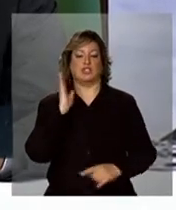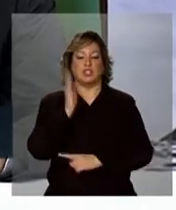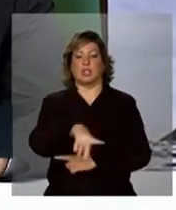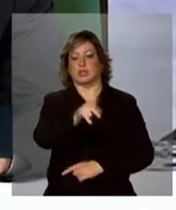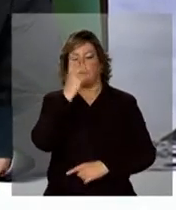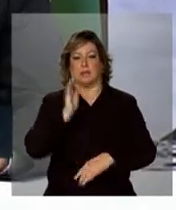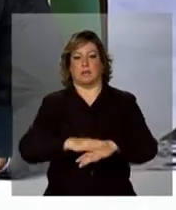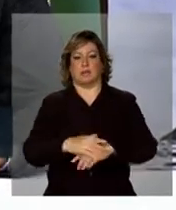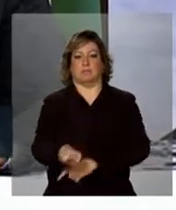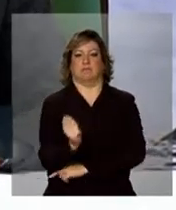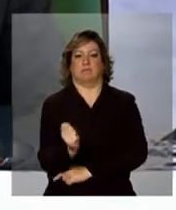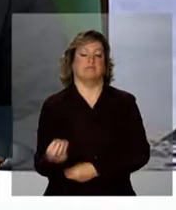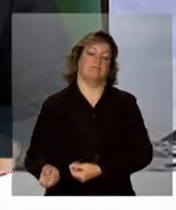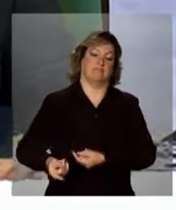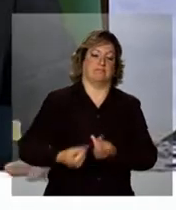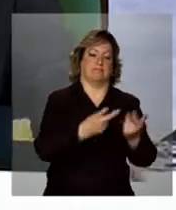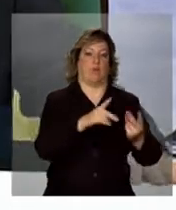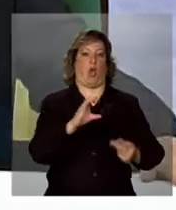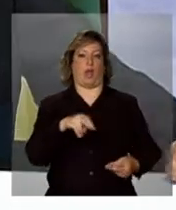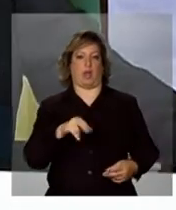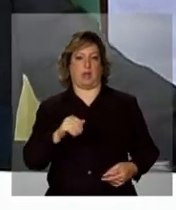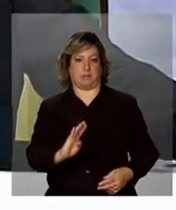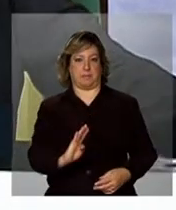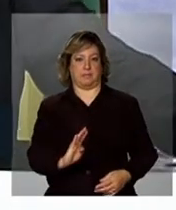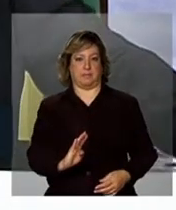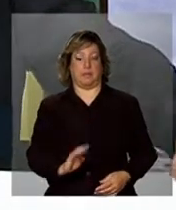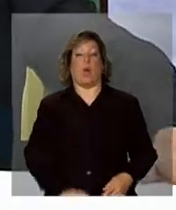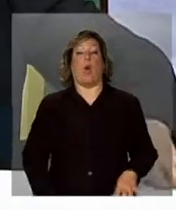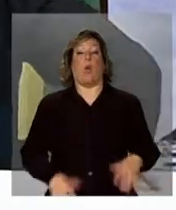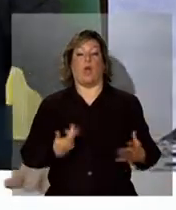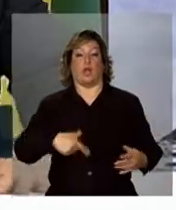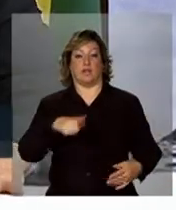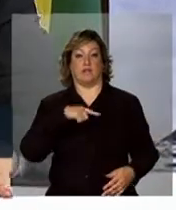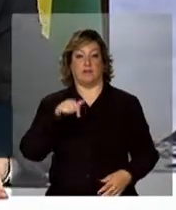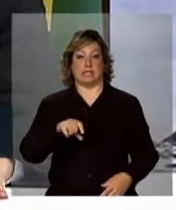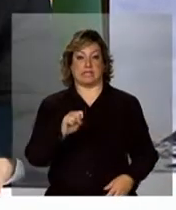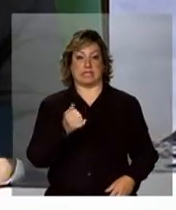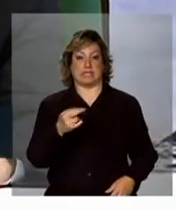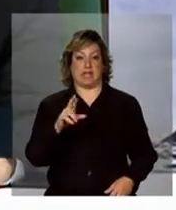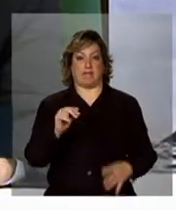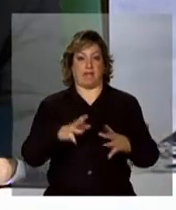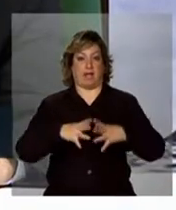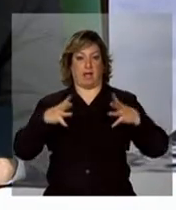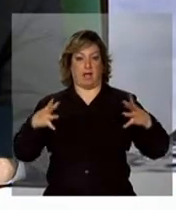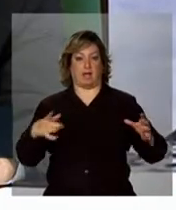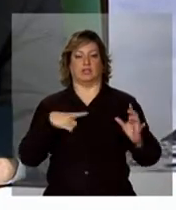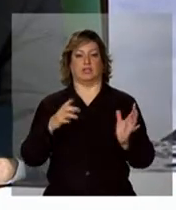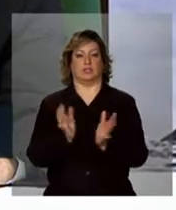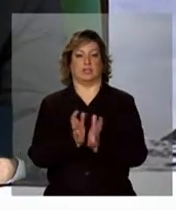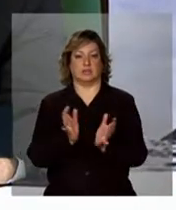produtores. Quando nós tivemos agora uma safra grande de,